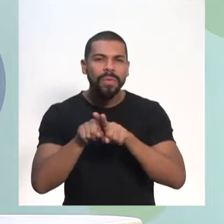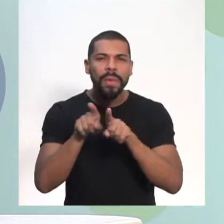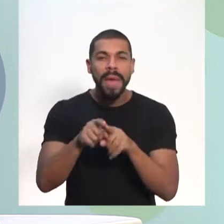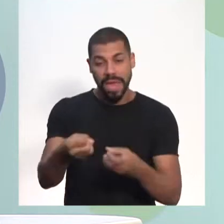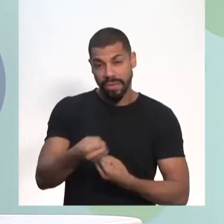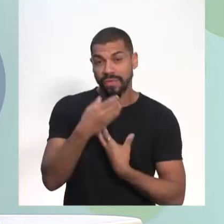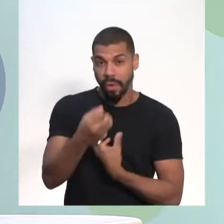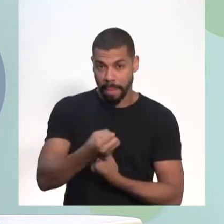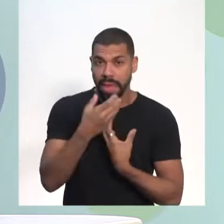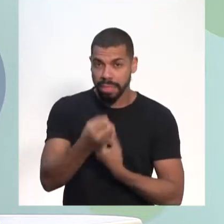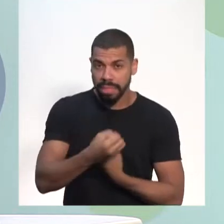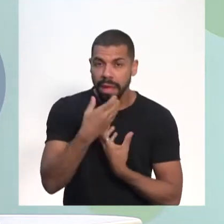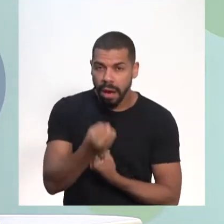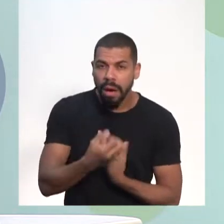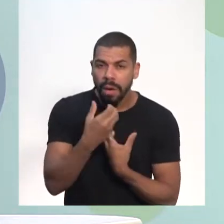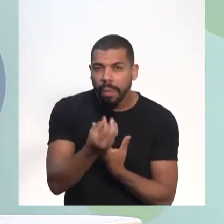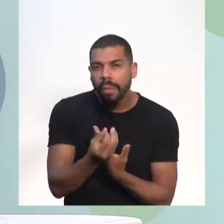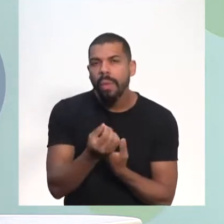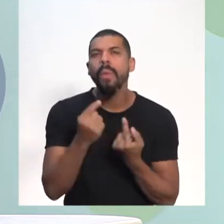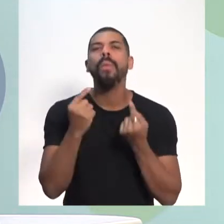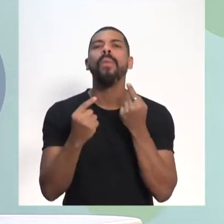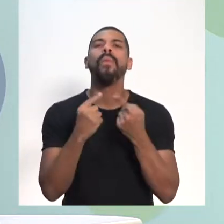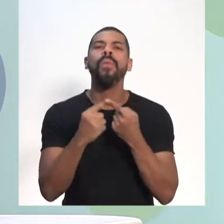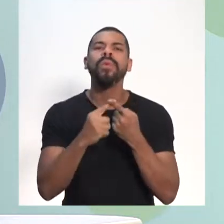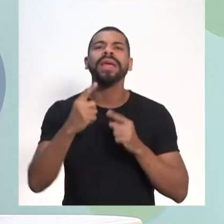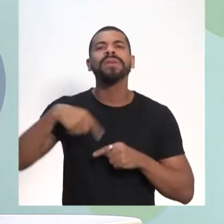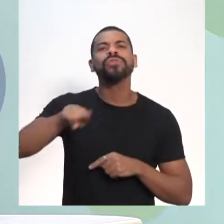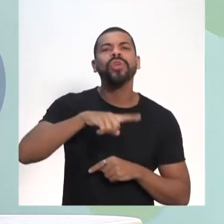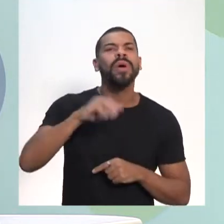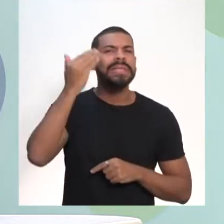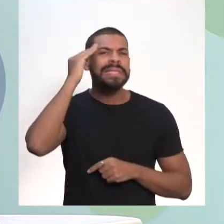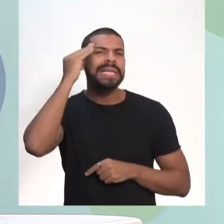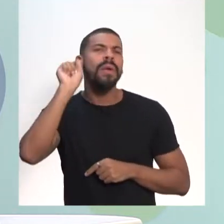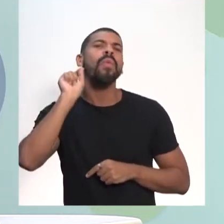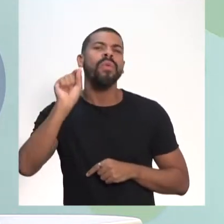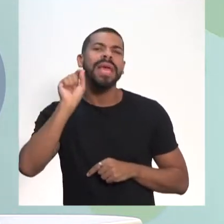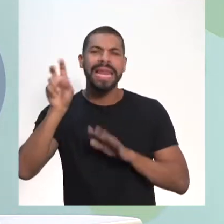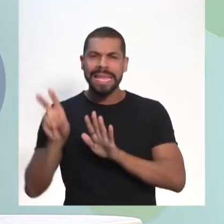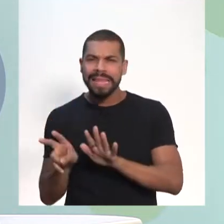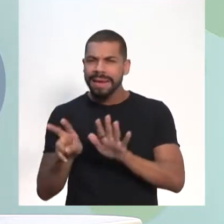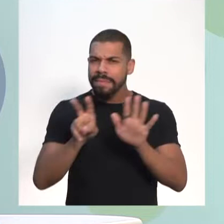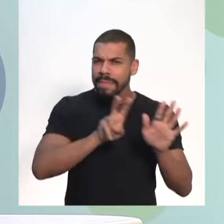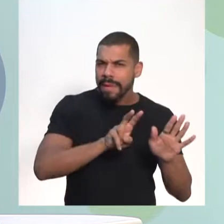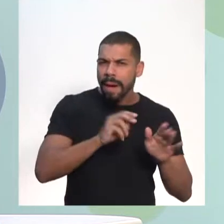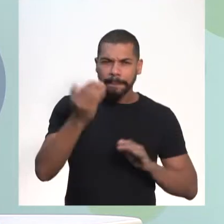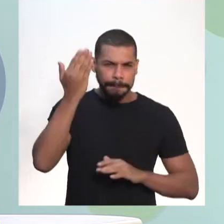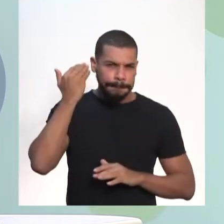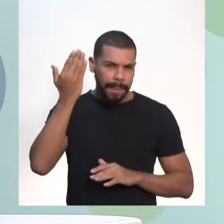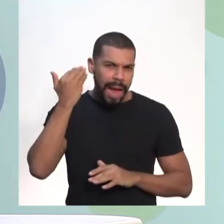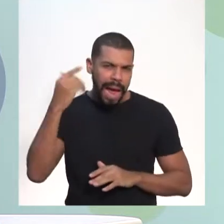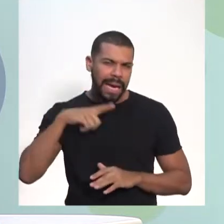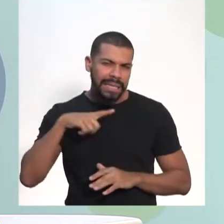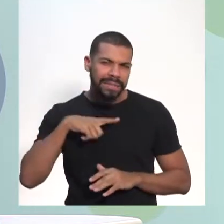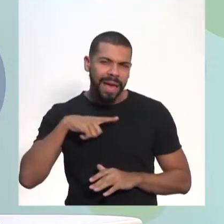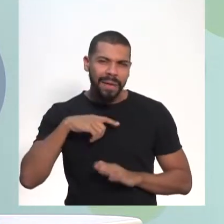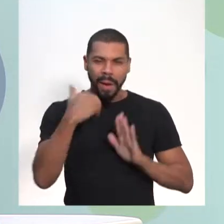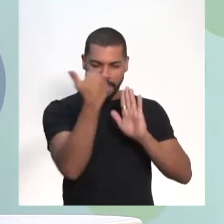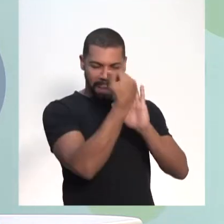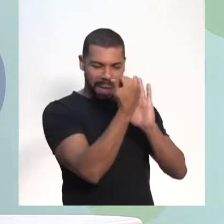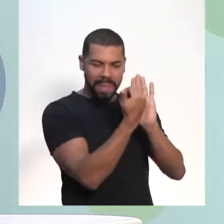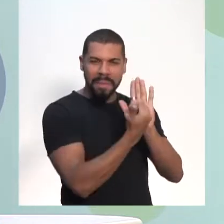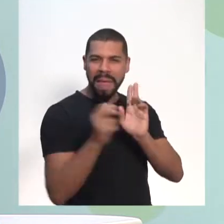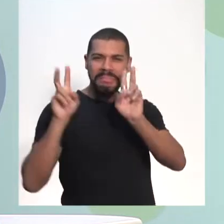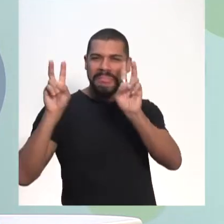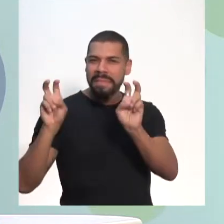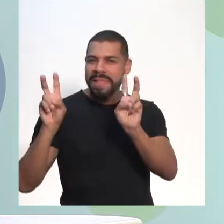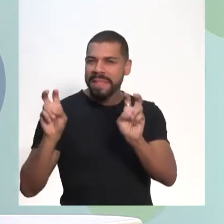informativa, tá? Porque nós entendemos que, na semana passada, tivemos aí pautas maravilhosas em relação